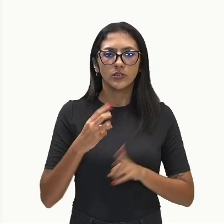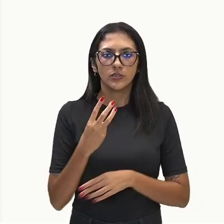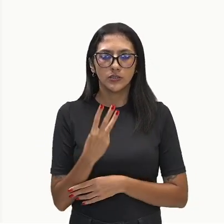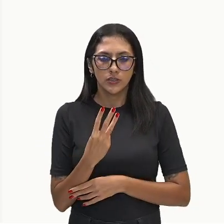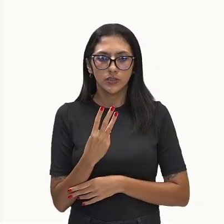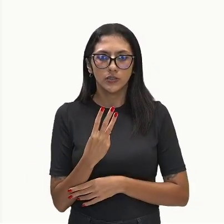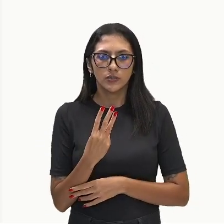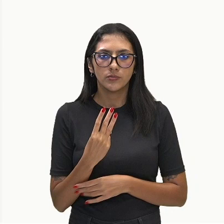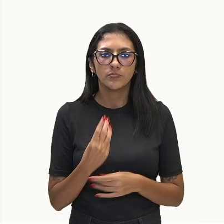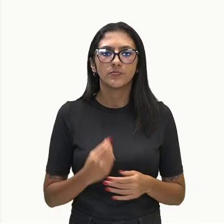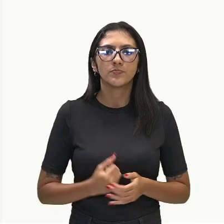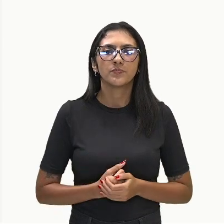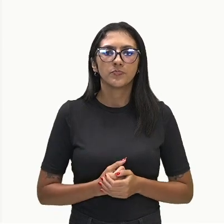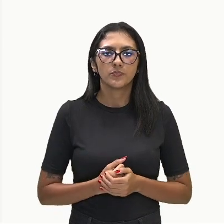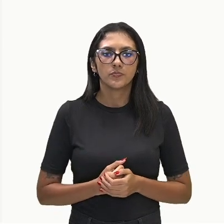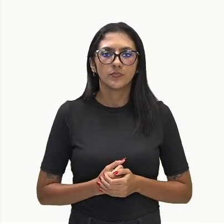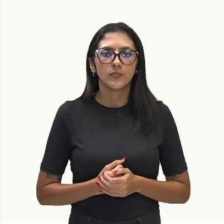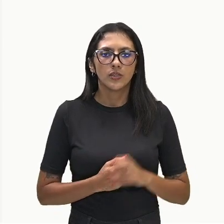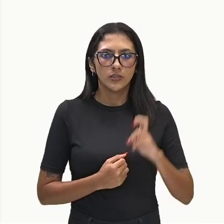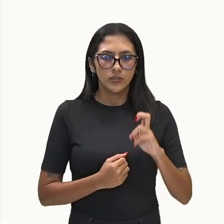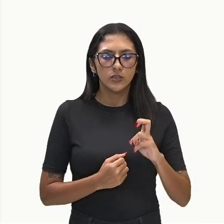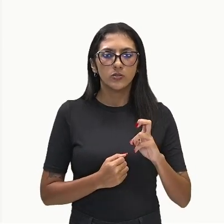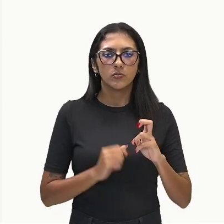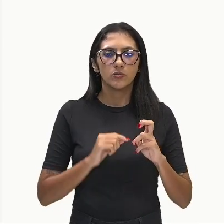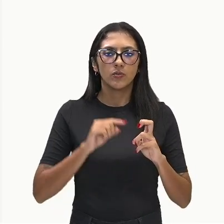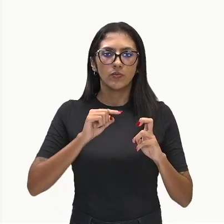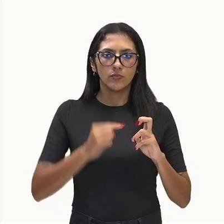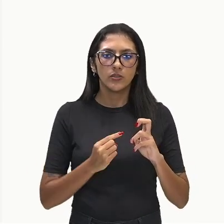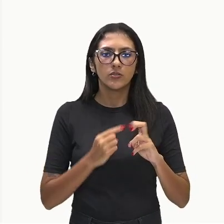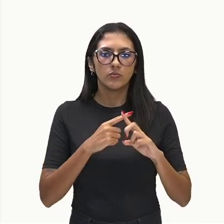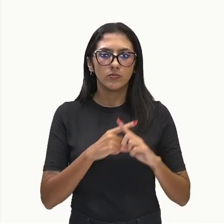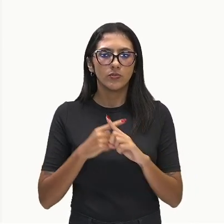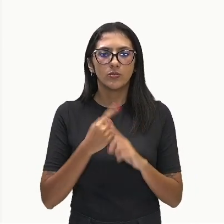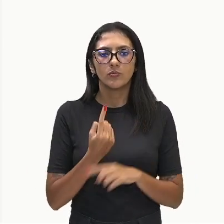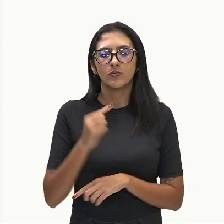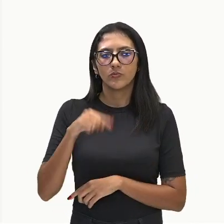3 é 1,73, então o valor de x é